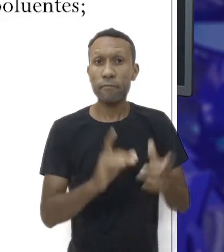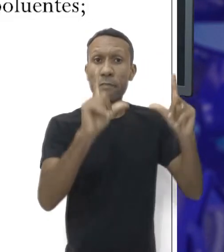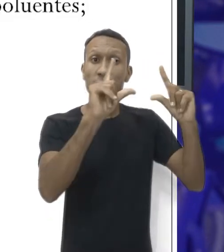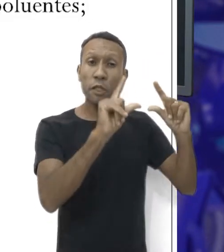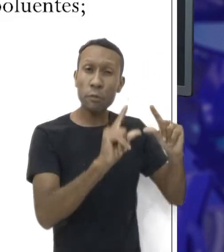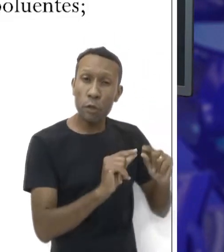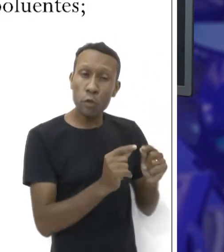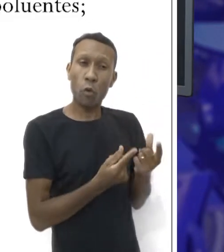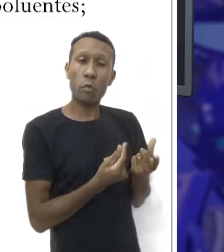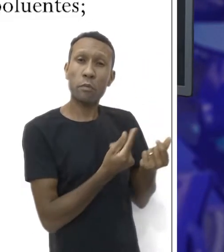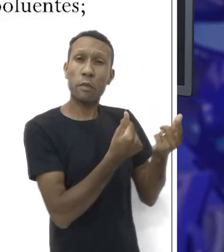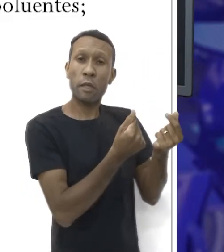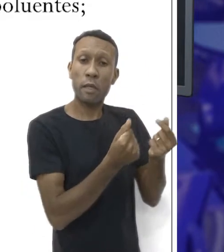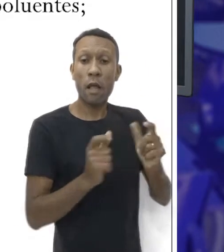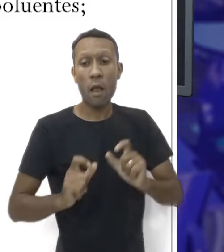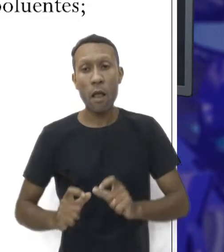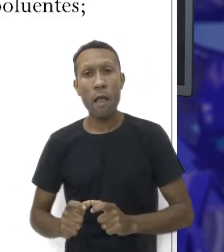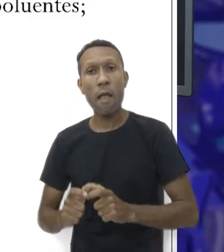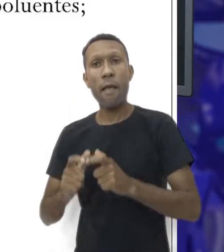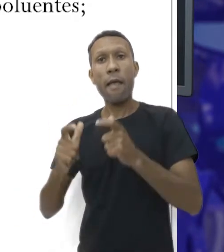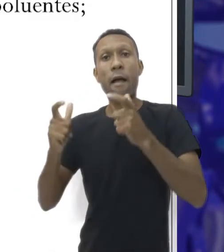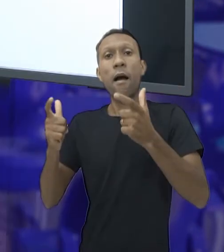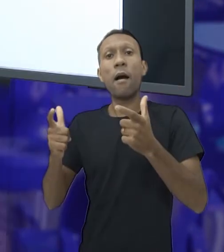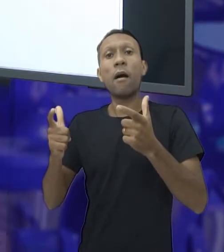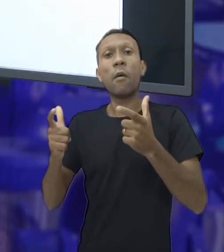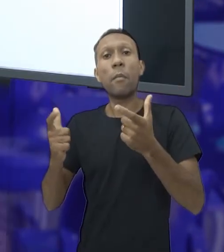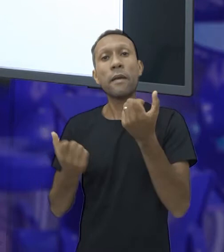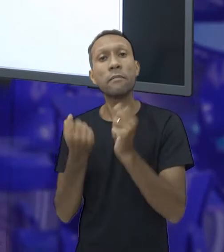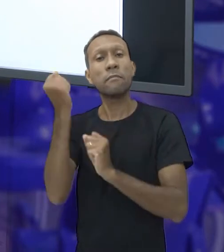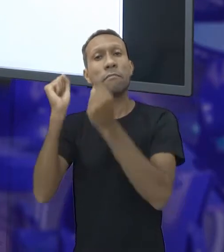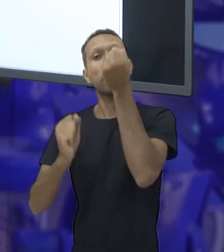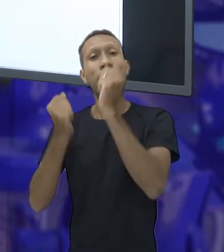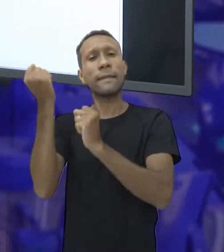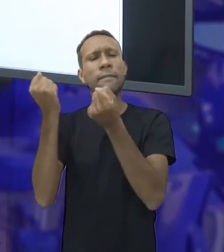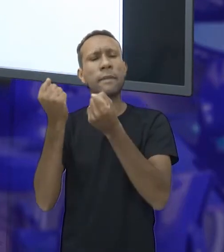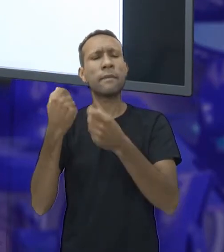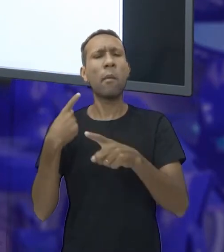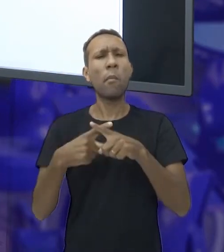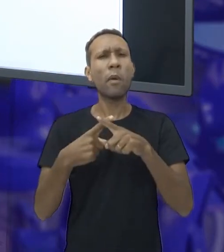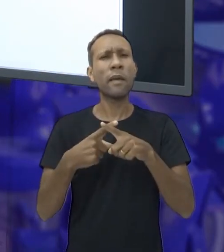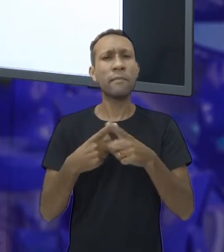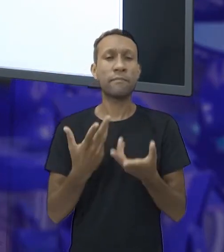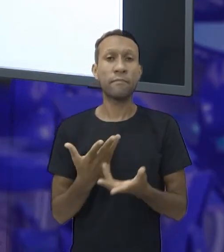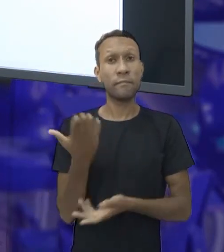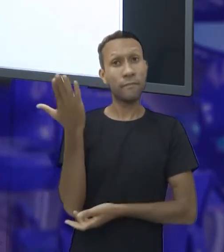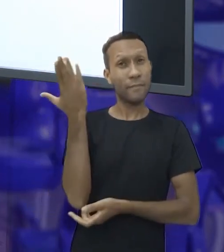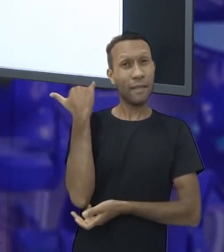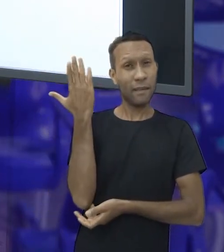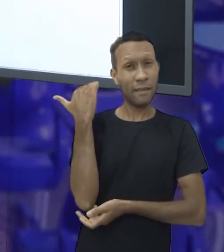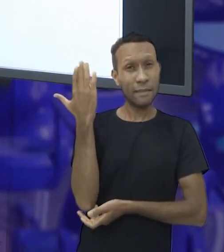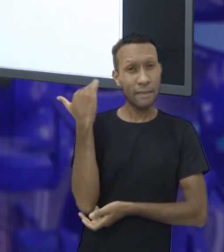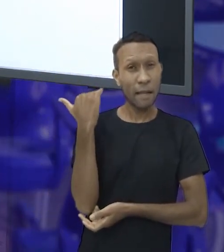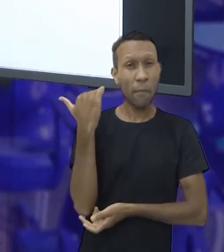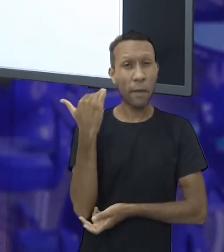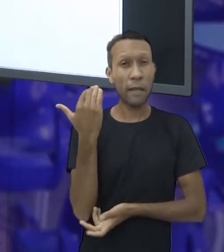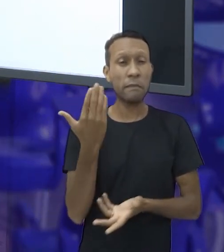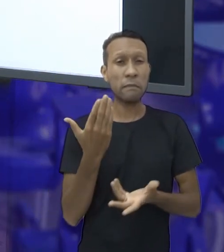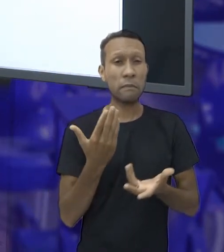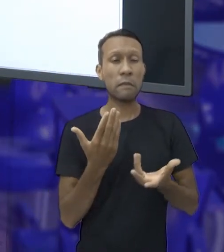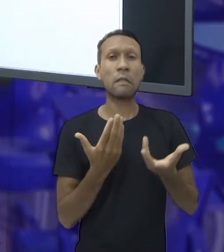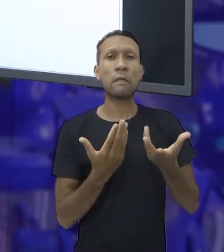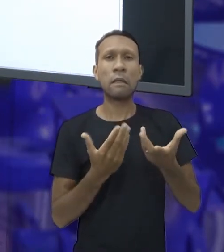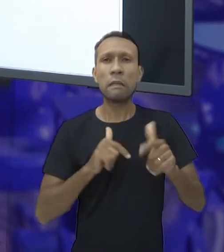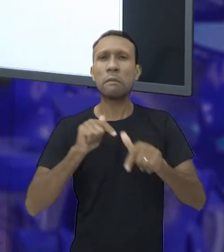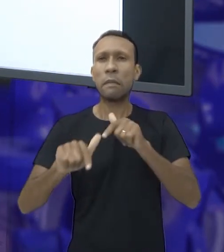Diminuição dos custos e aumento da produção industrial. Por que isso? Porque antigamente você produzia para poder